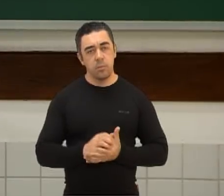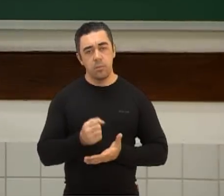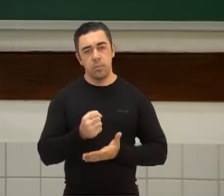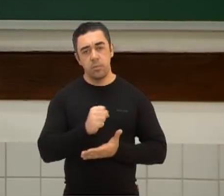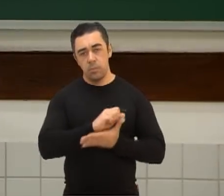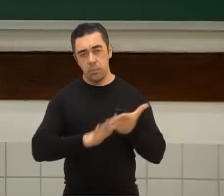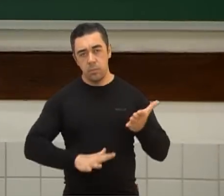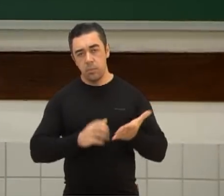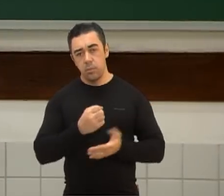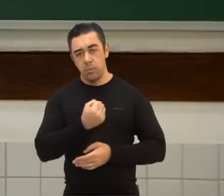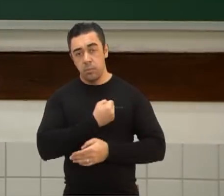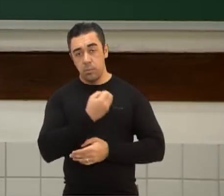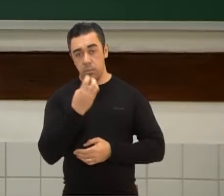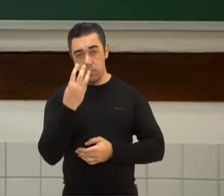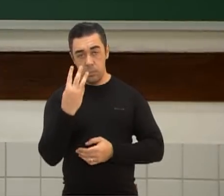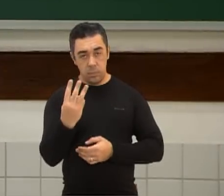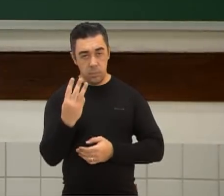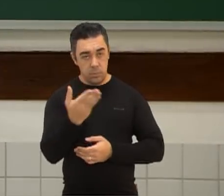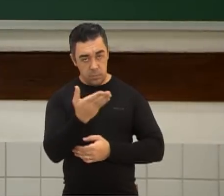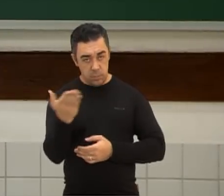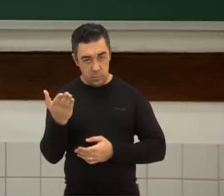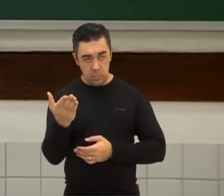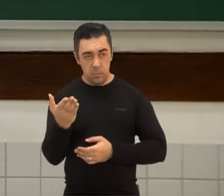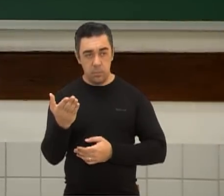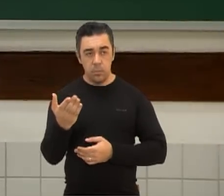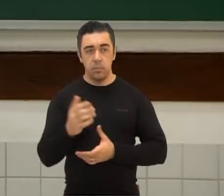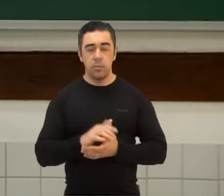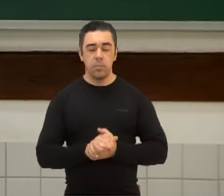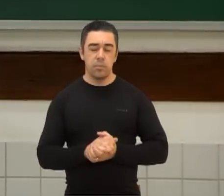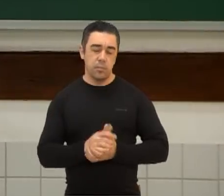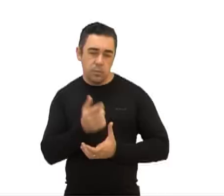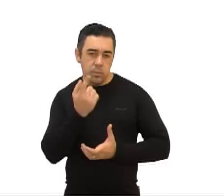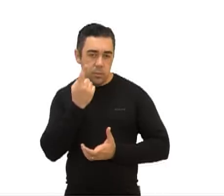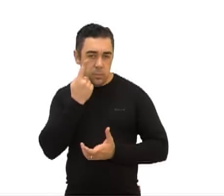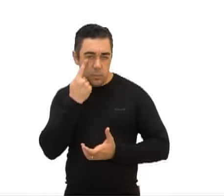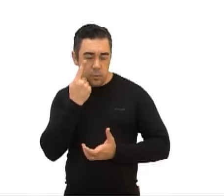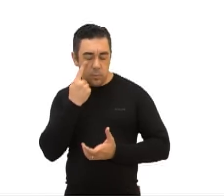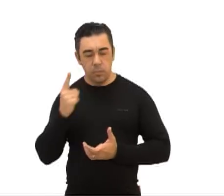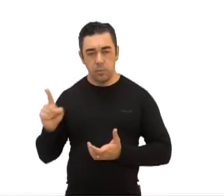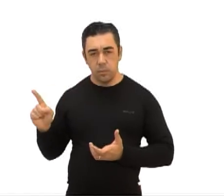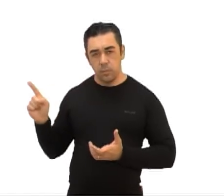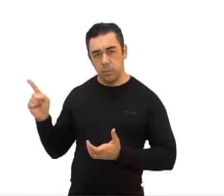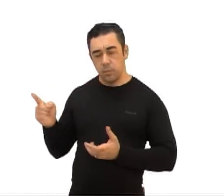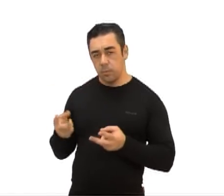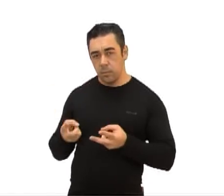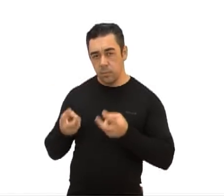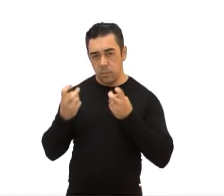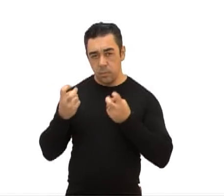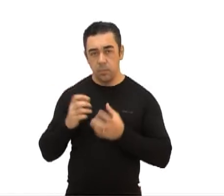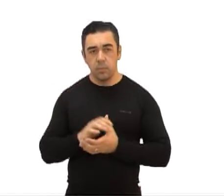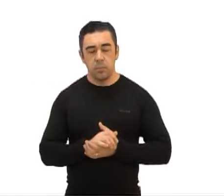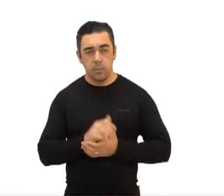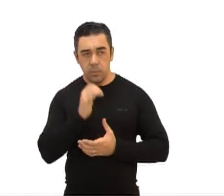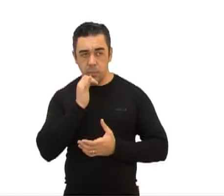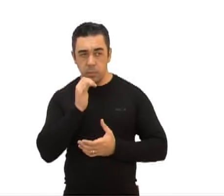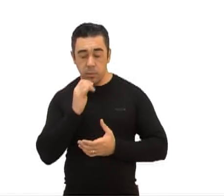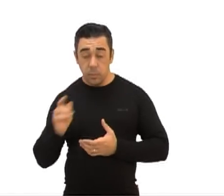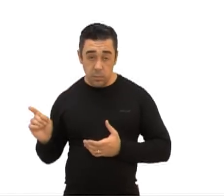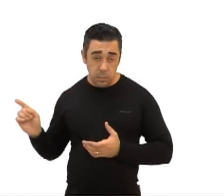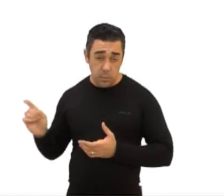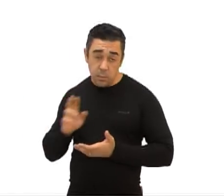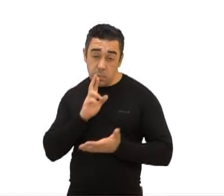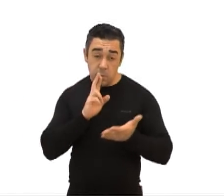E agora, mais um exercício para vocês resolverem. Vejamos aqui. Observe os ângulos a seguir